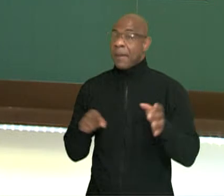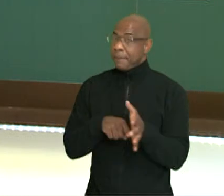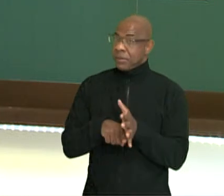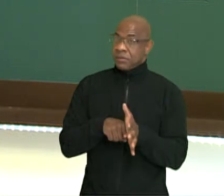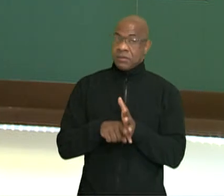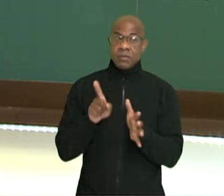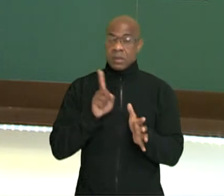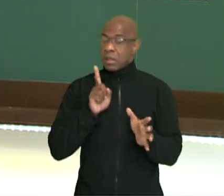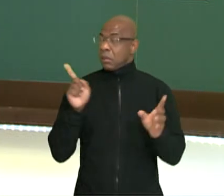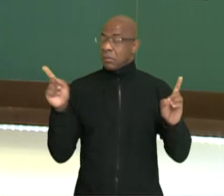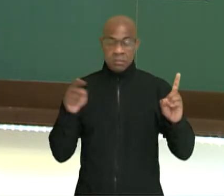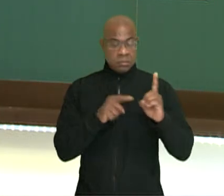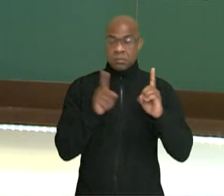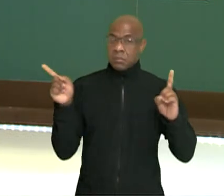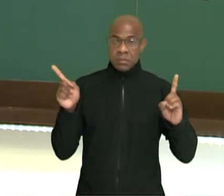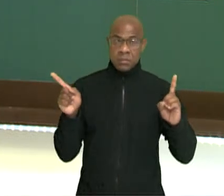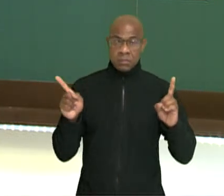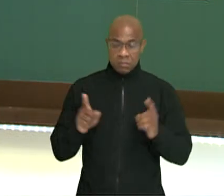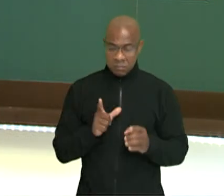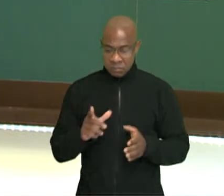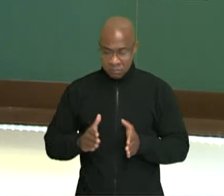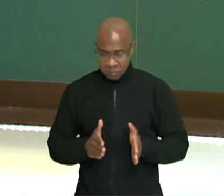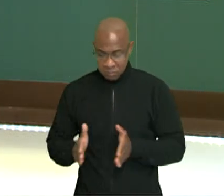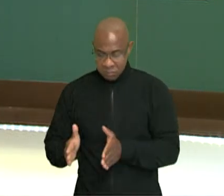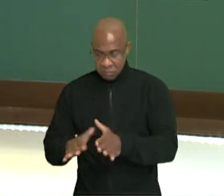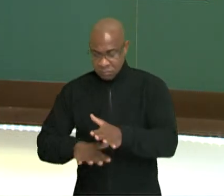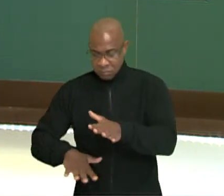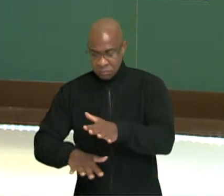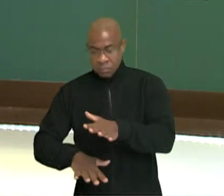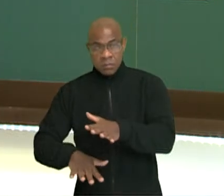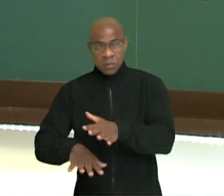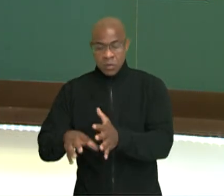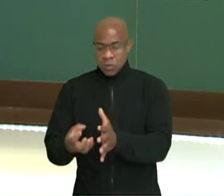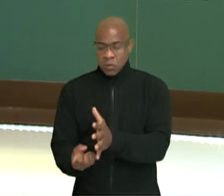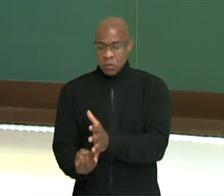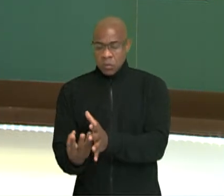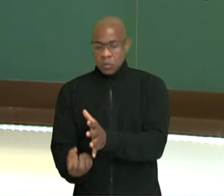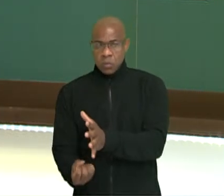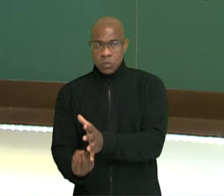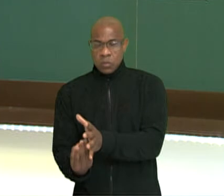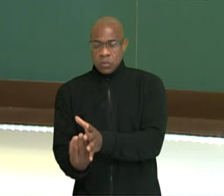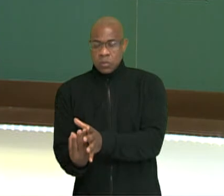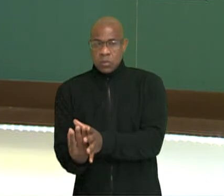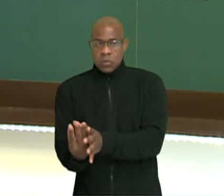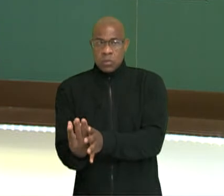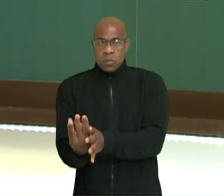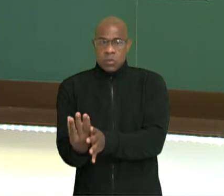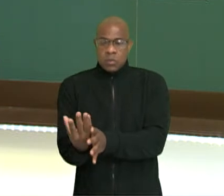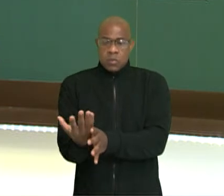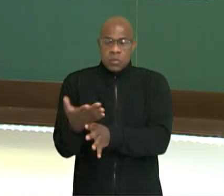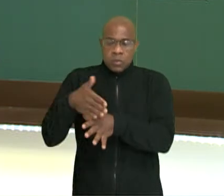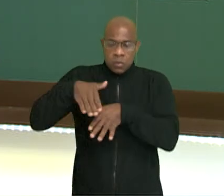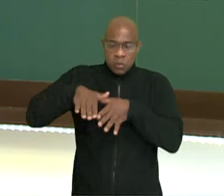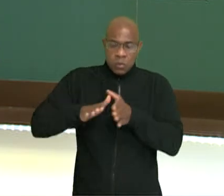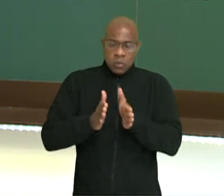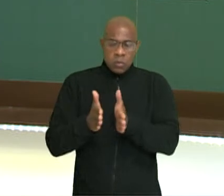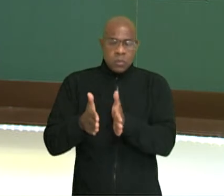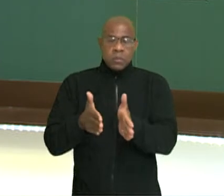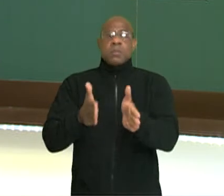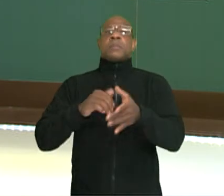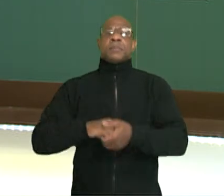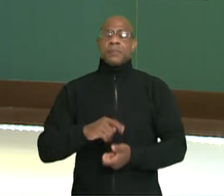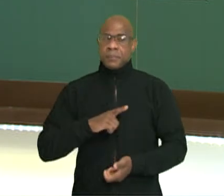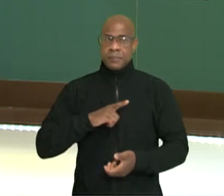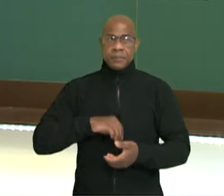que não. Mexeu no lençol freático, essa água sai do subsolo, do subterrâneo e vem para a superfície,